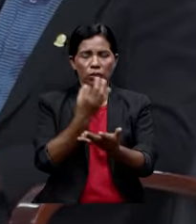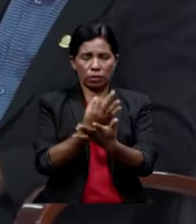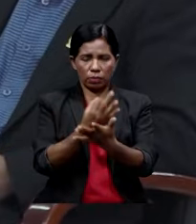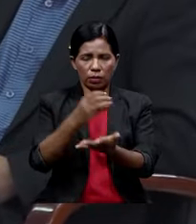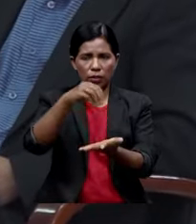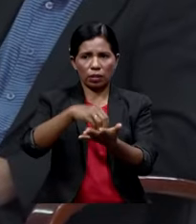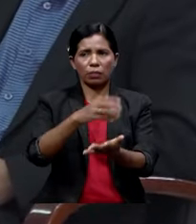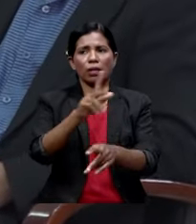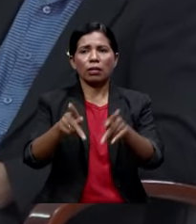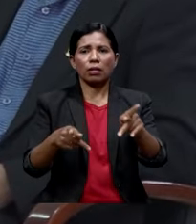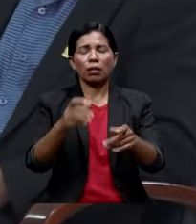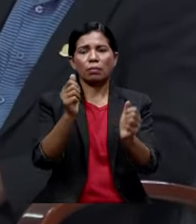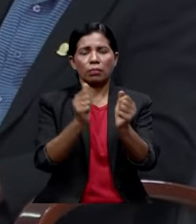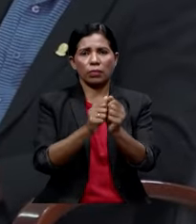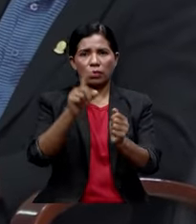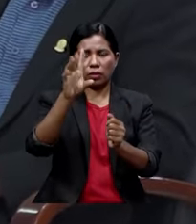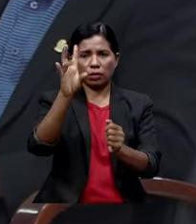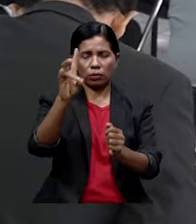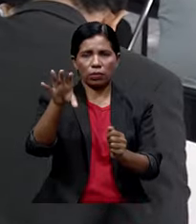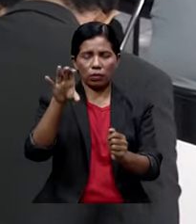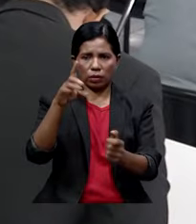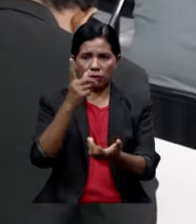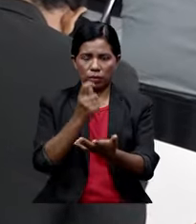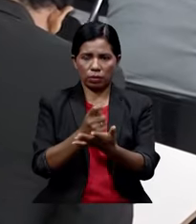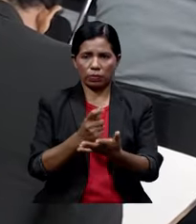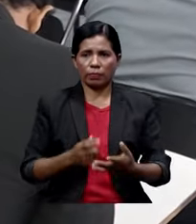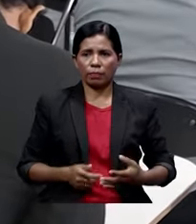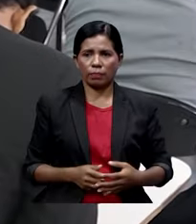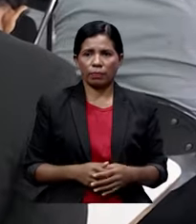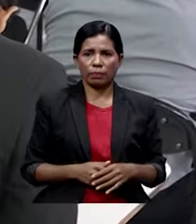Bolseiro Sira Amotuk Rihun Atoshito. Marito da Costa, Merenciana Martins, GMN.